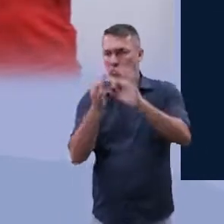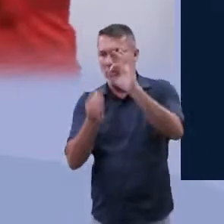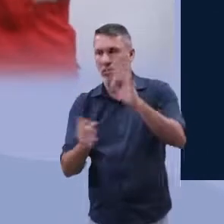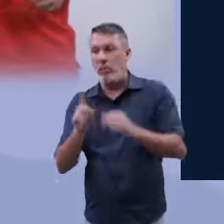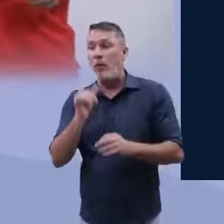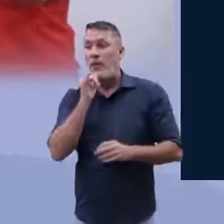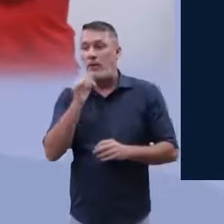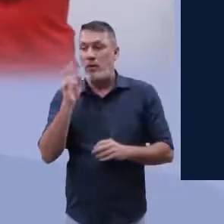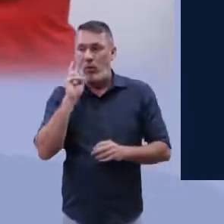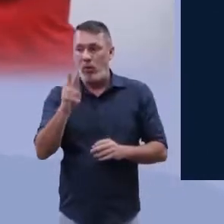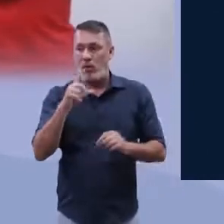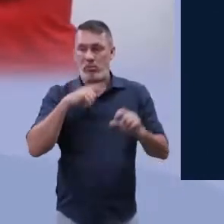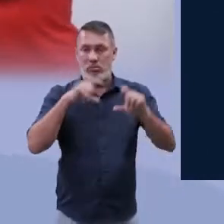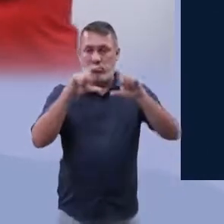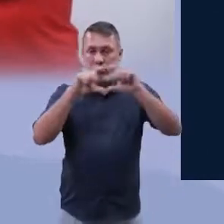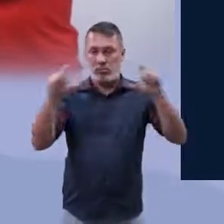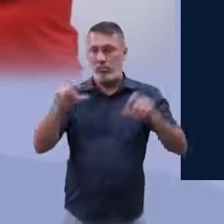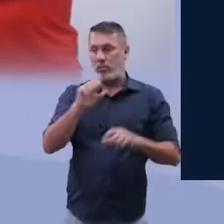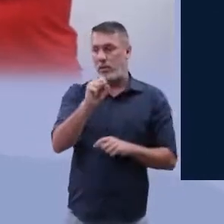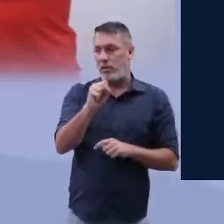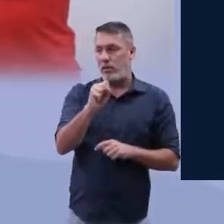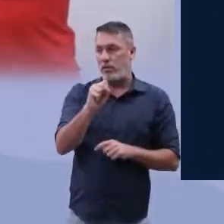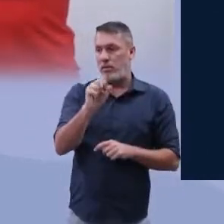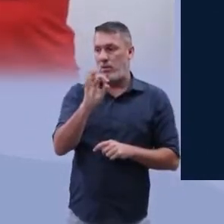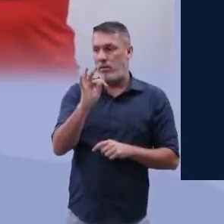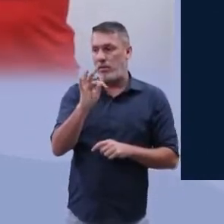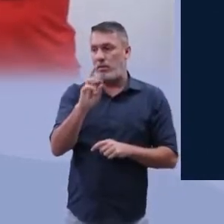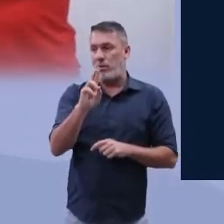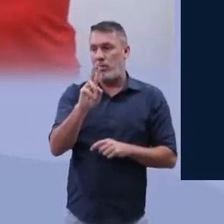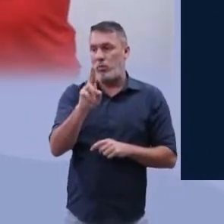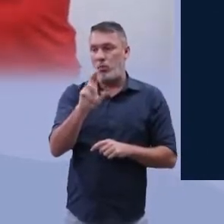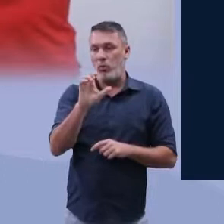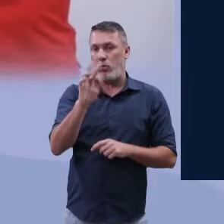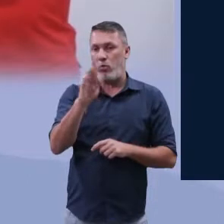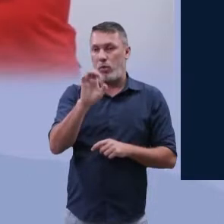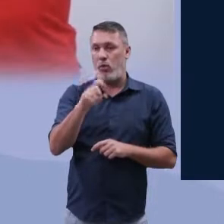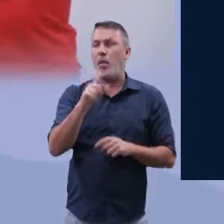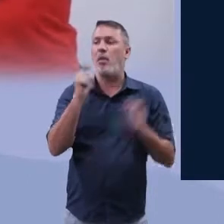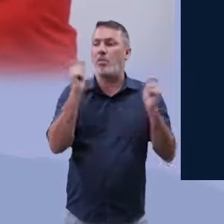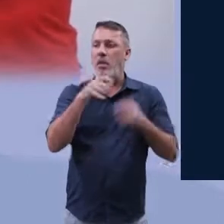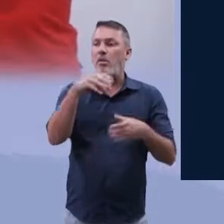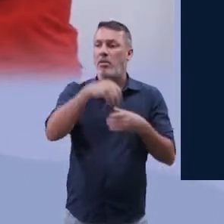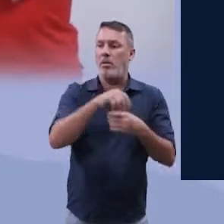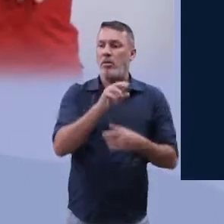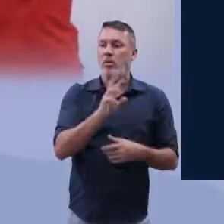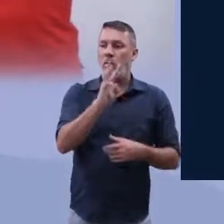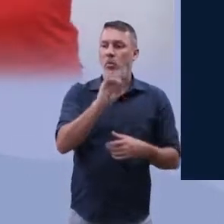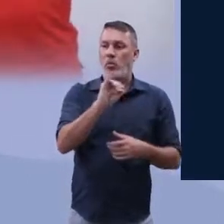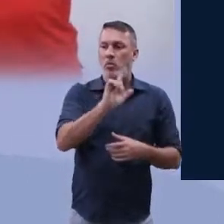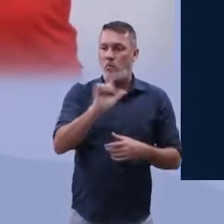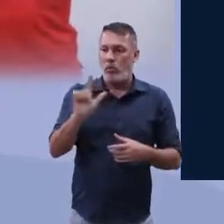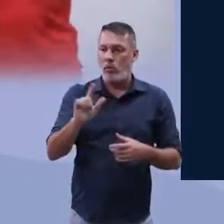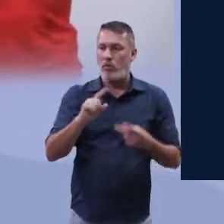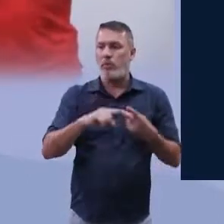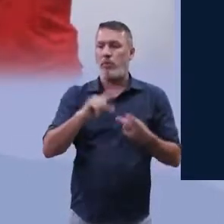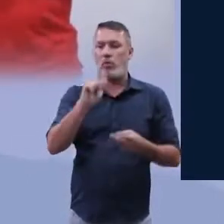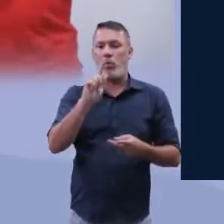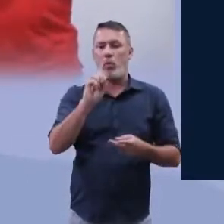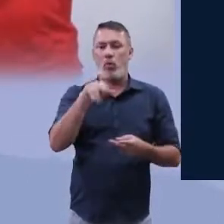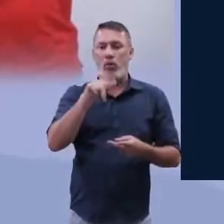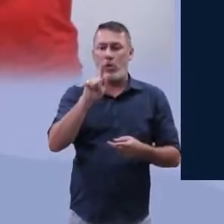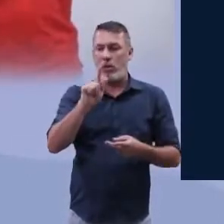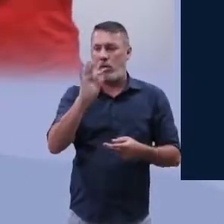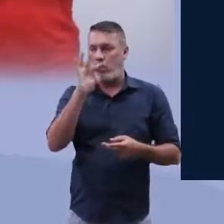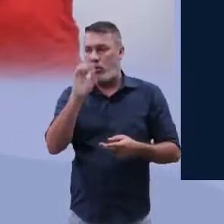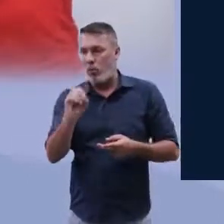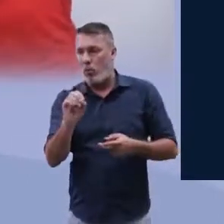mais delongas, vamos para os exemplos. Olha lá, structure. Pode ser com go e to, pode ser com will, porque isso que está todo mundo ali no slide,